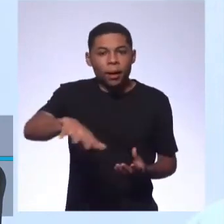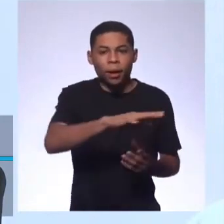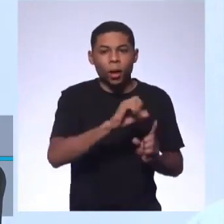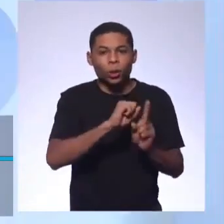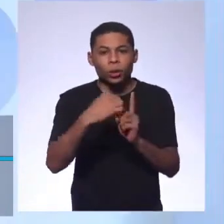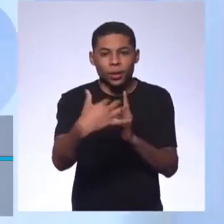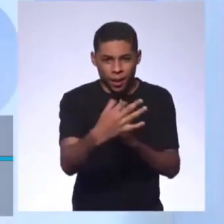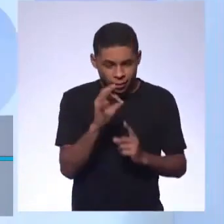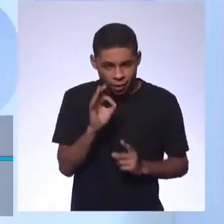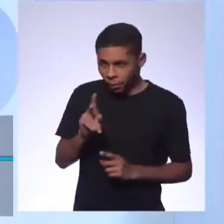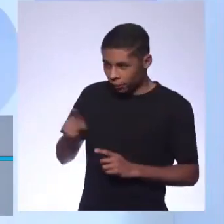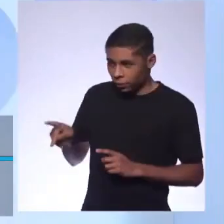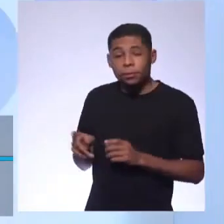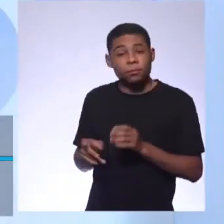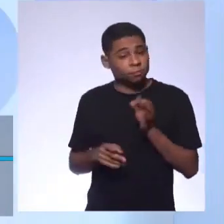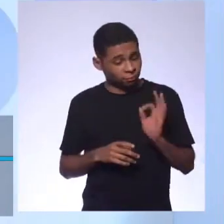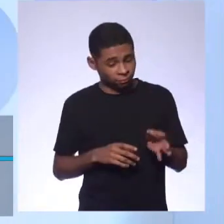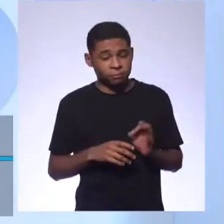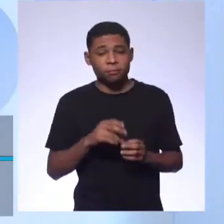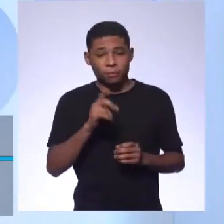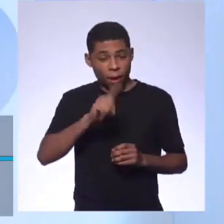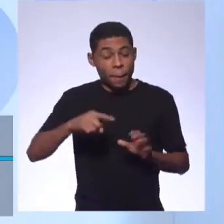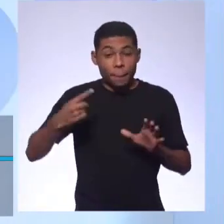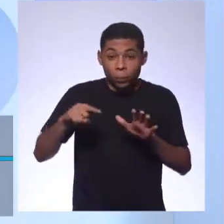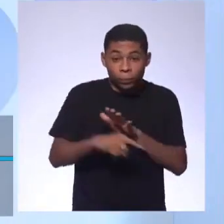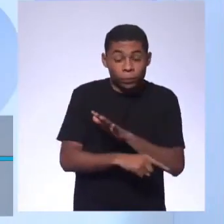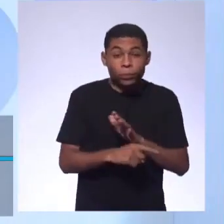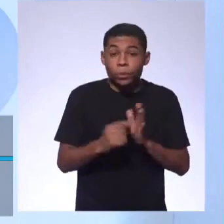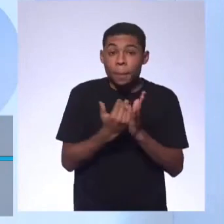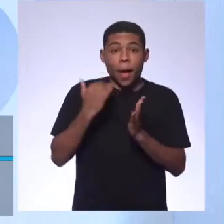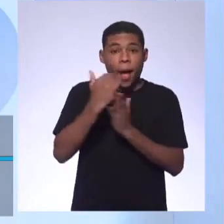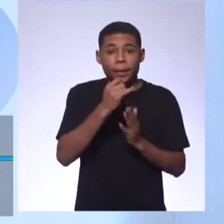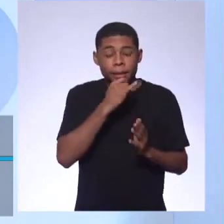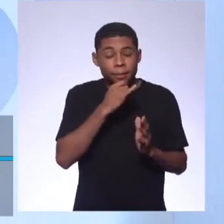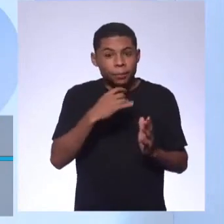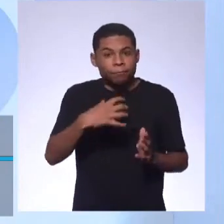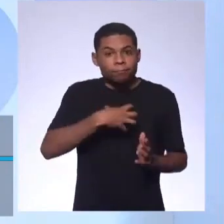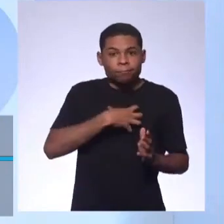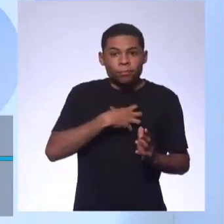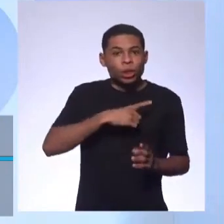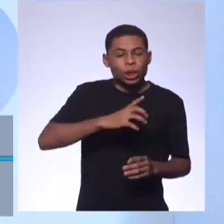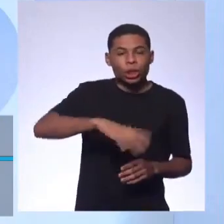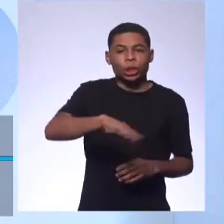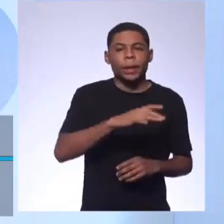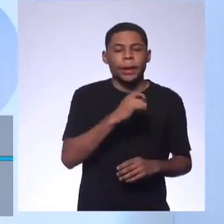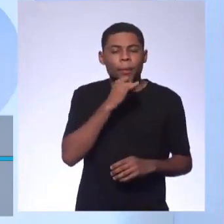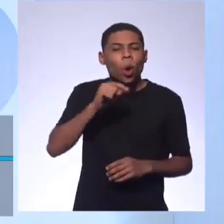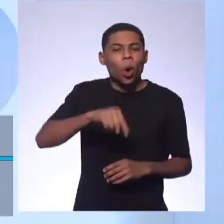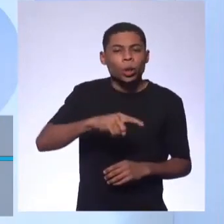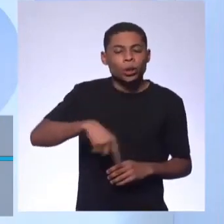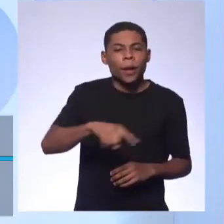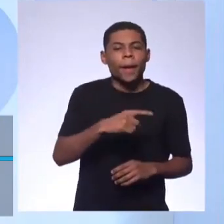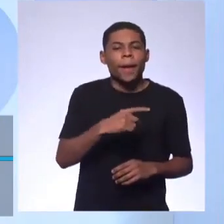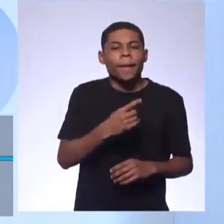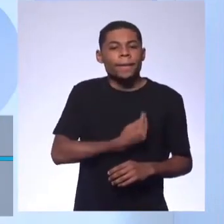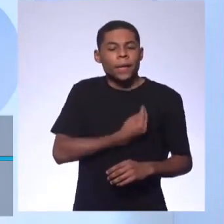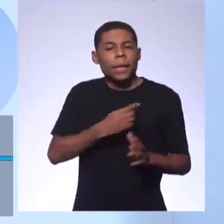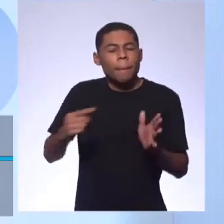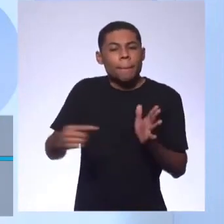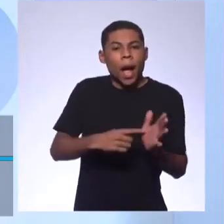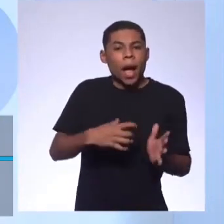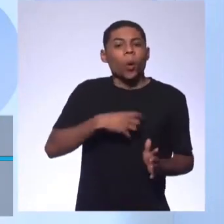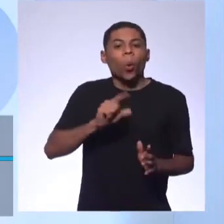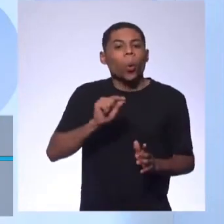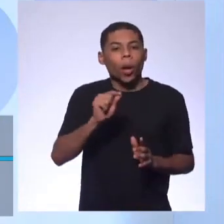professora? Exato, e profundamente, né, esses impactos. Hoje nós estamos vivendo o impacto da